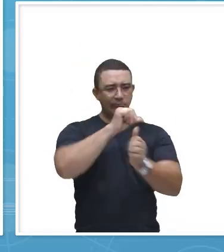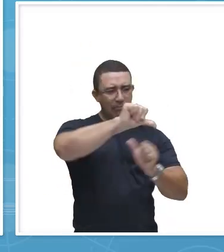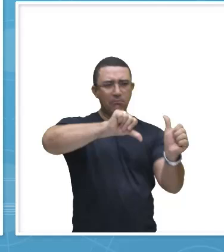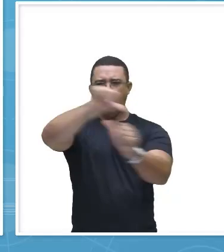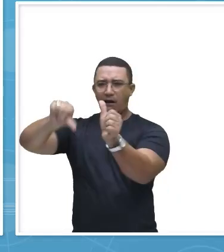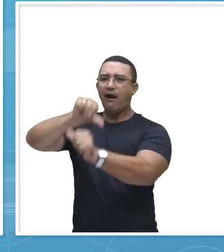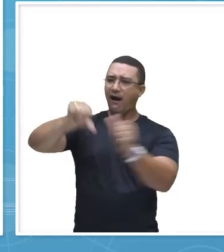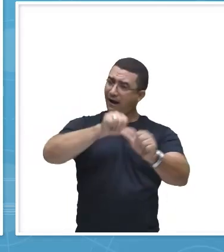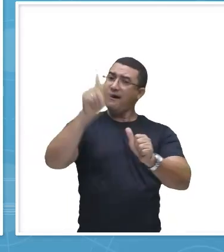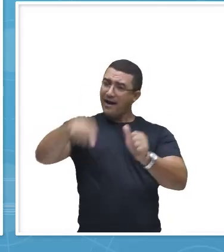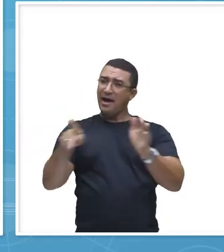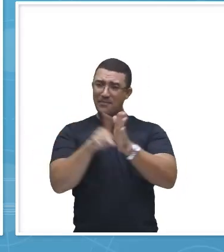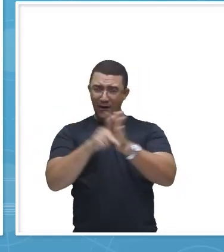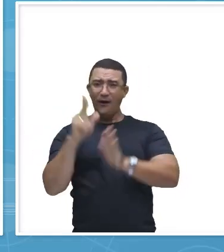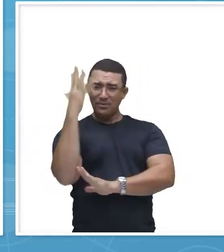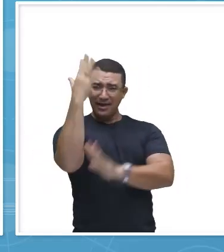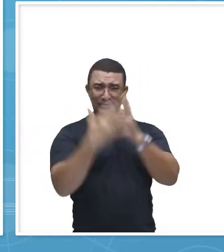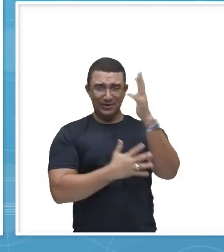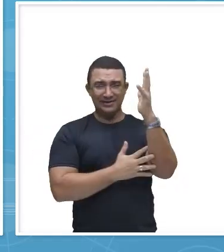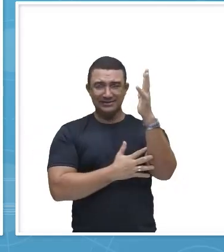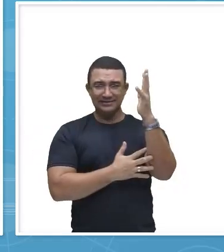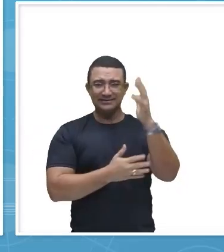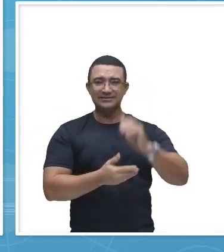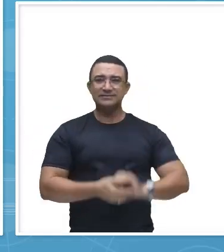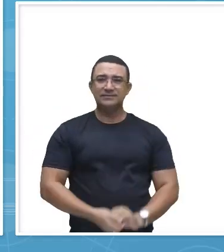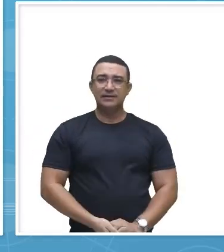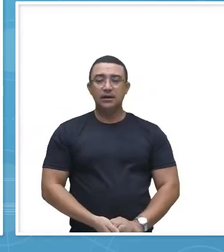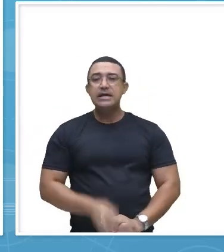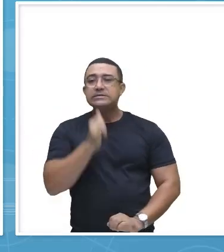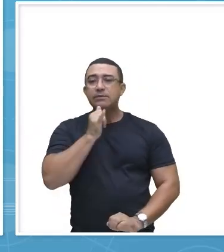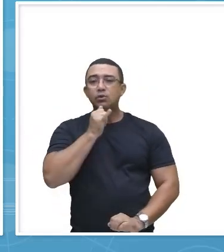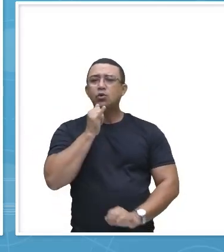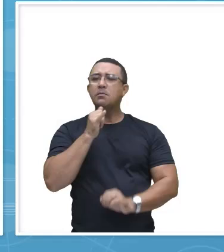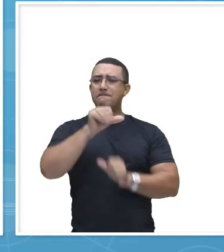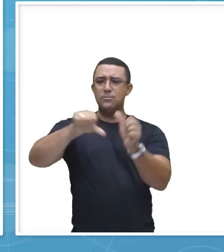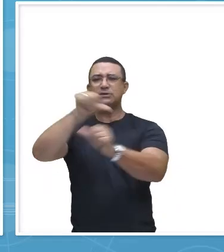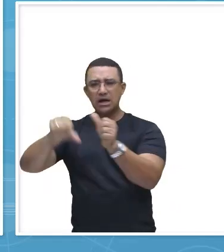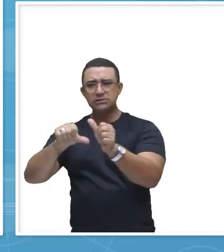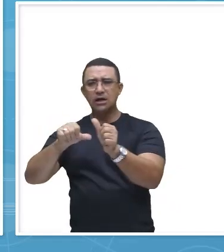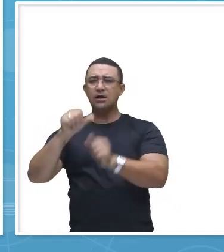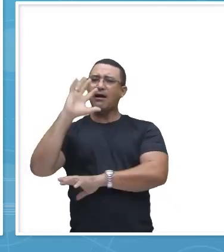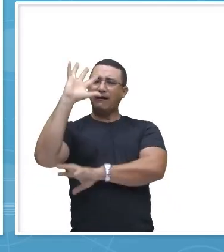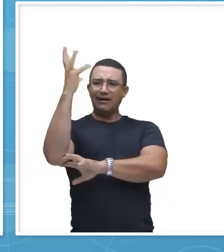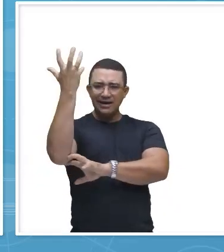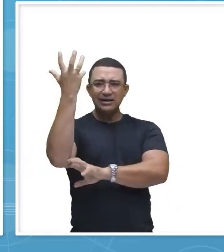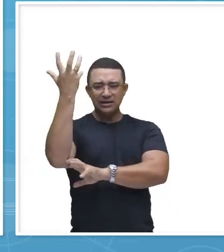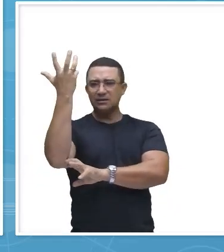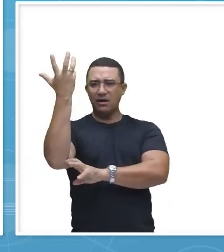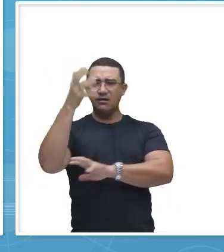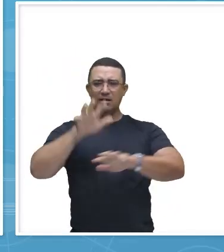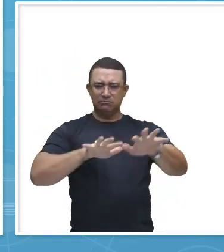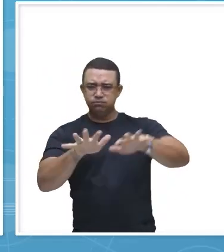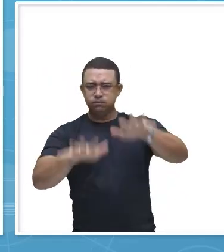elas são fenômenos da natureza. Por exemplo, as mudanças climáticas, os vendavais, terremotos, tsunamis, as